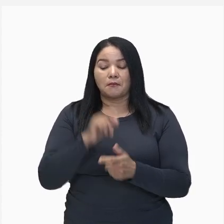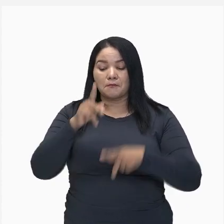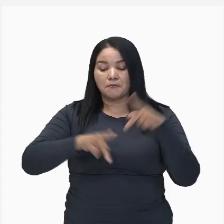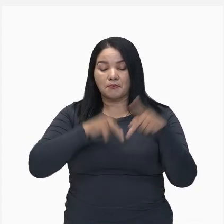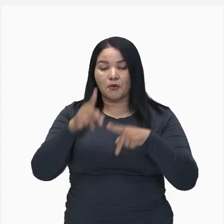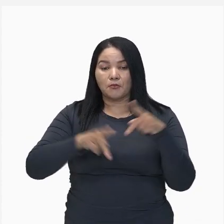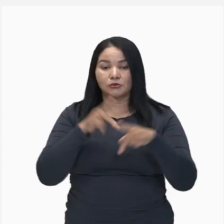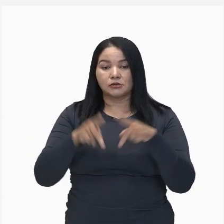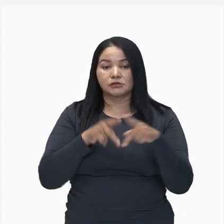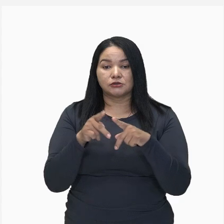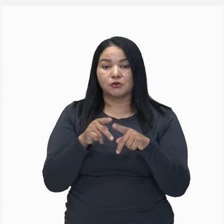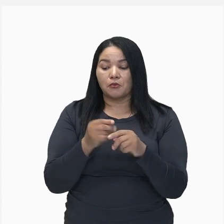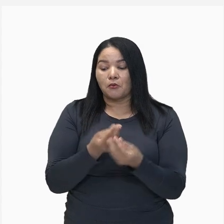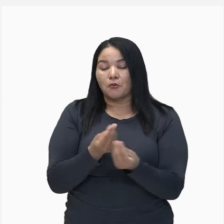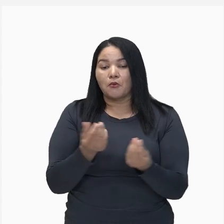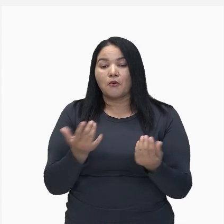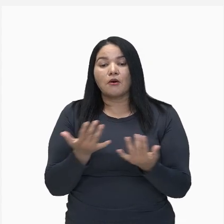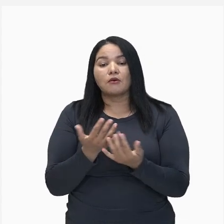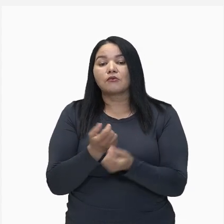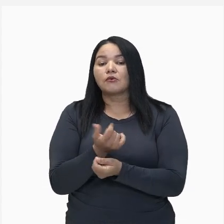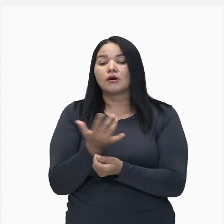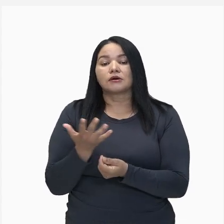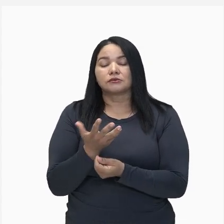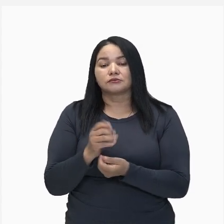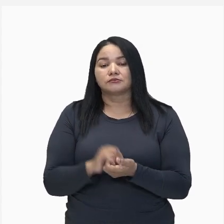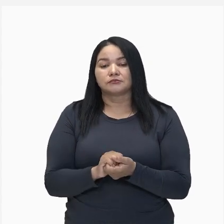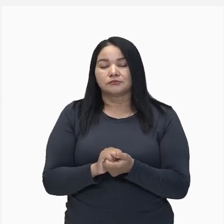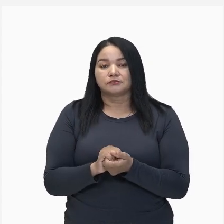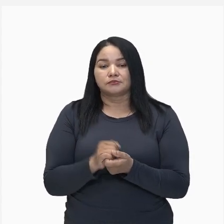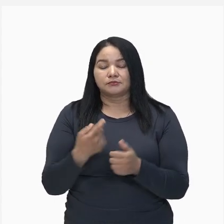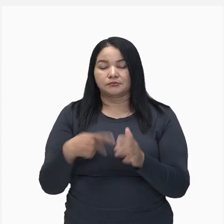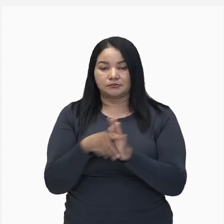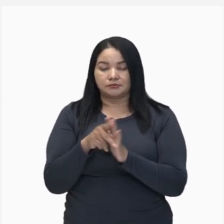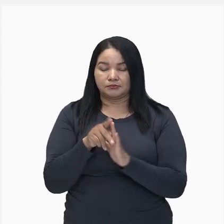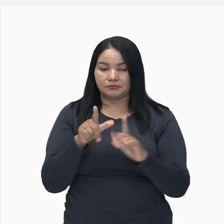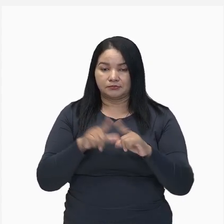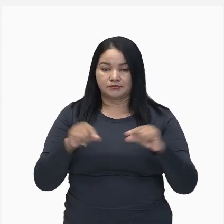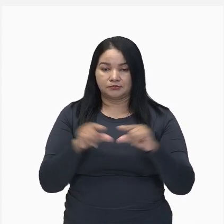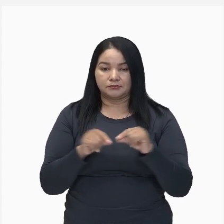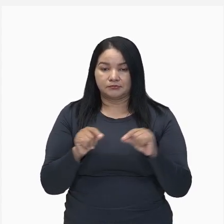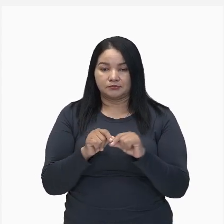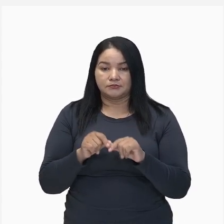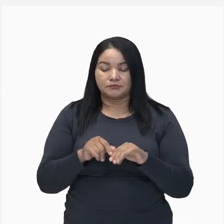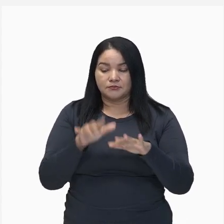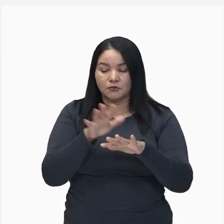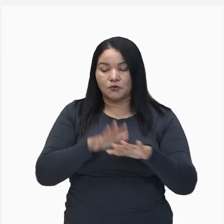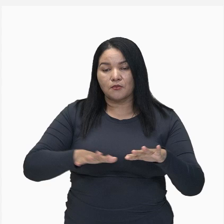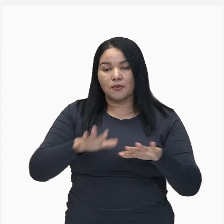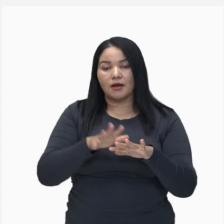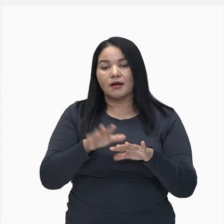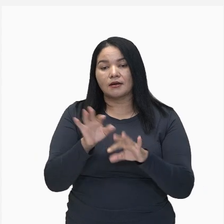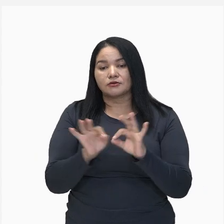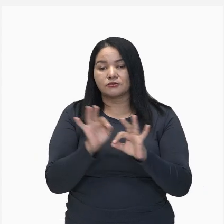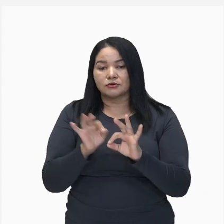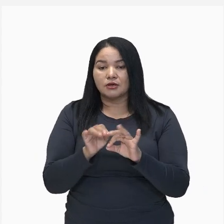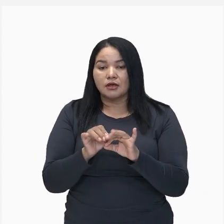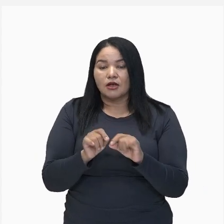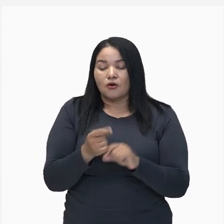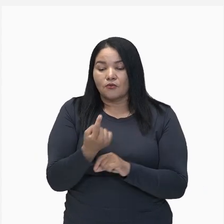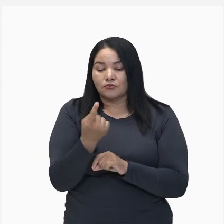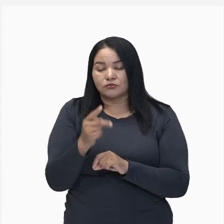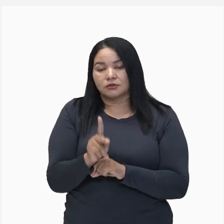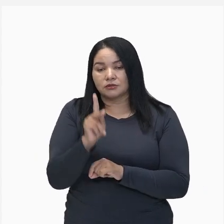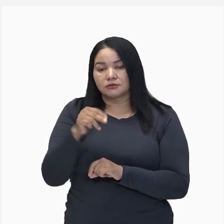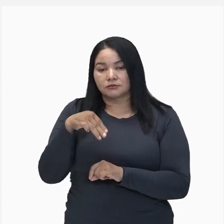só, gente, a densidade populacional do Japão. Imaginem uma área, né, 1 quilômetro